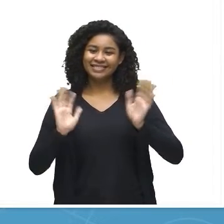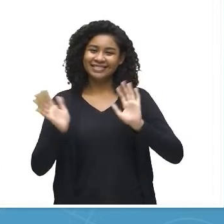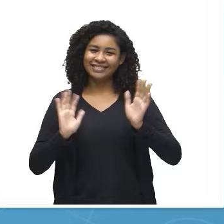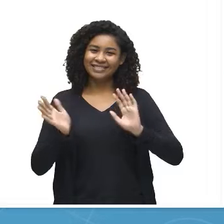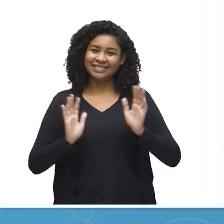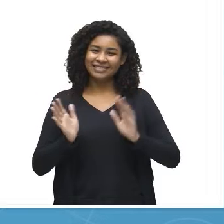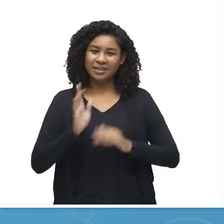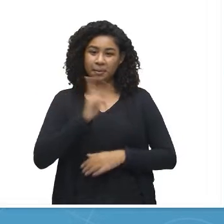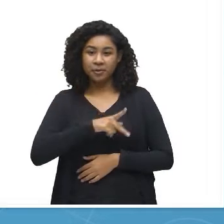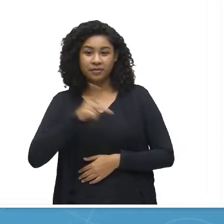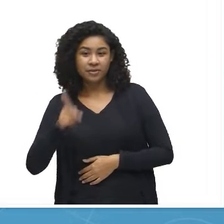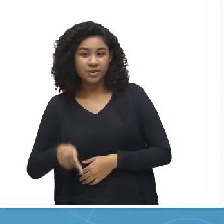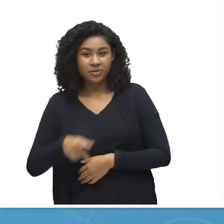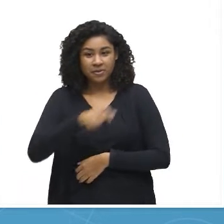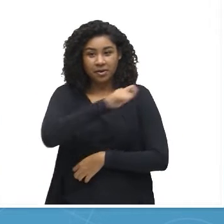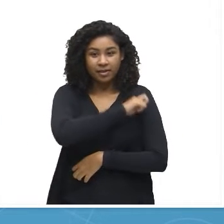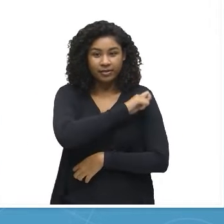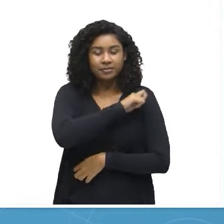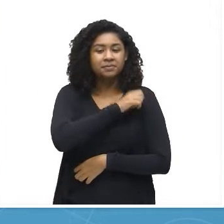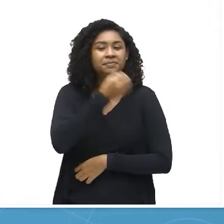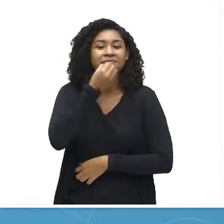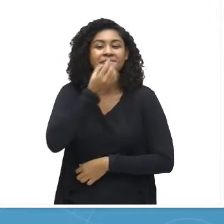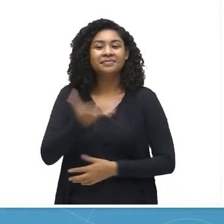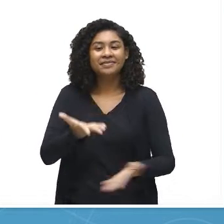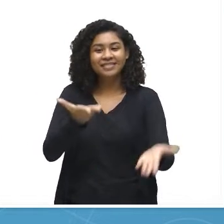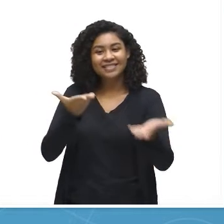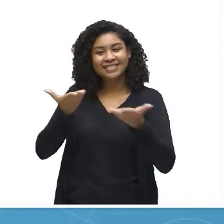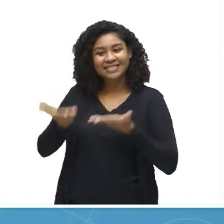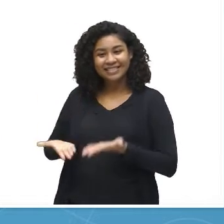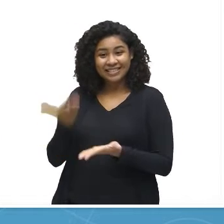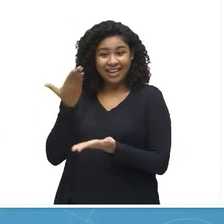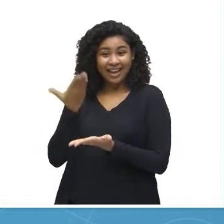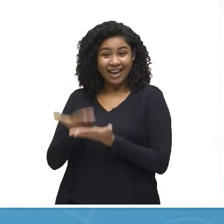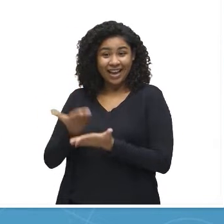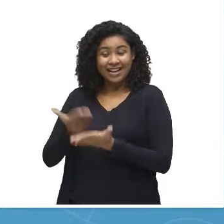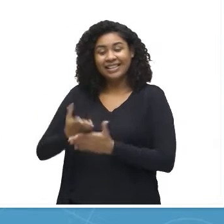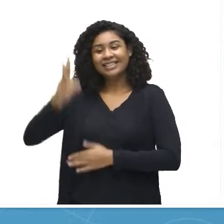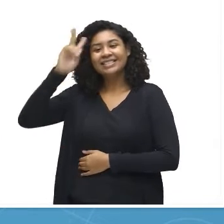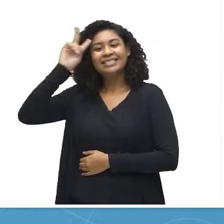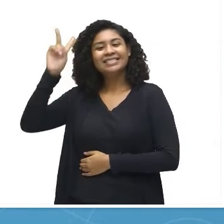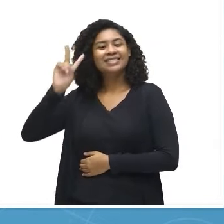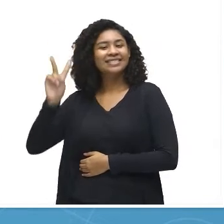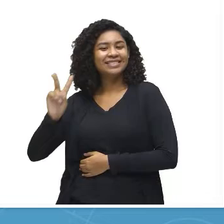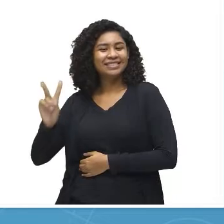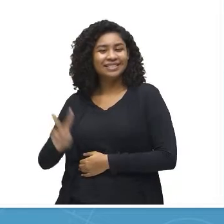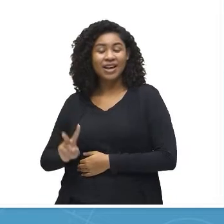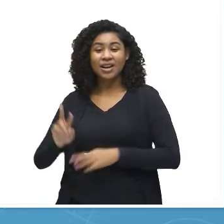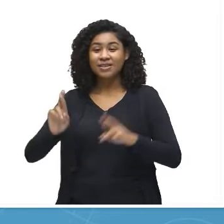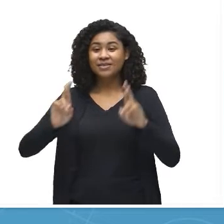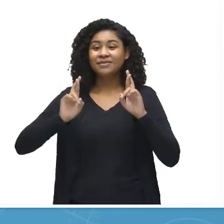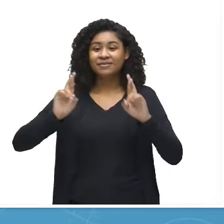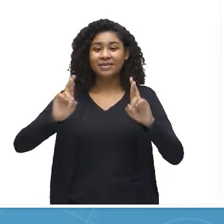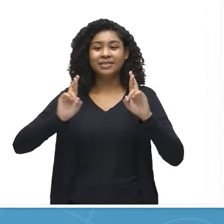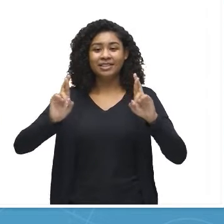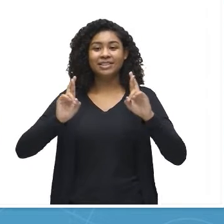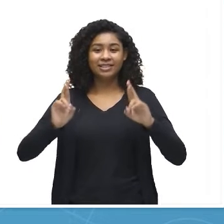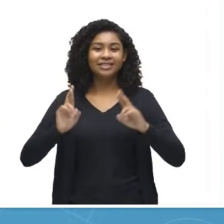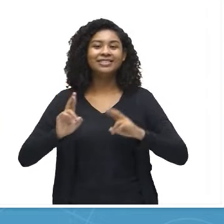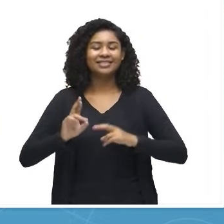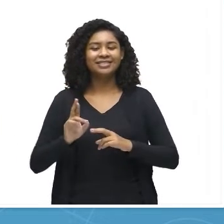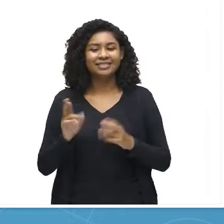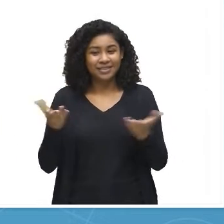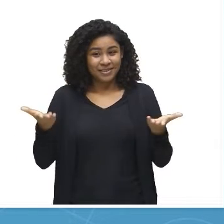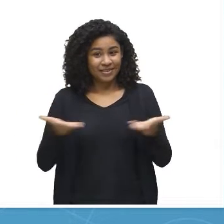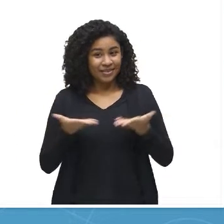Olá, colegas professores, sejam bem-vindos a mais uma aula de História. E eu espero que nessa manhã a gente